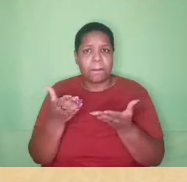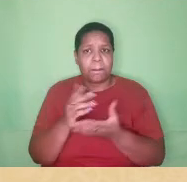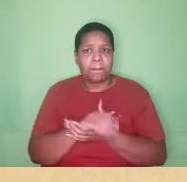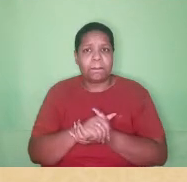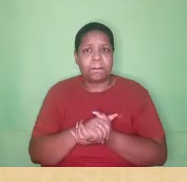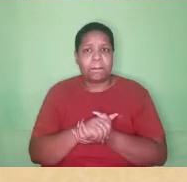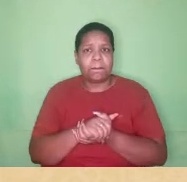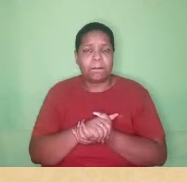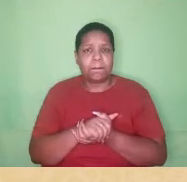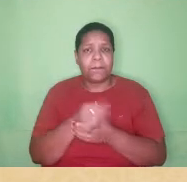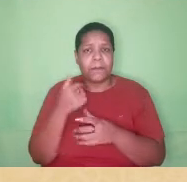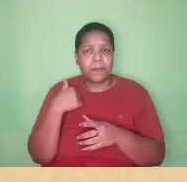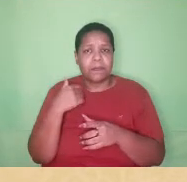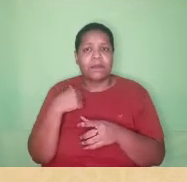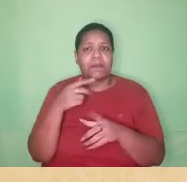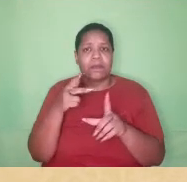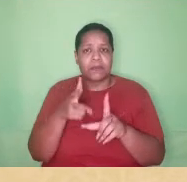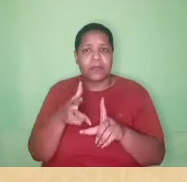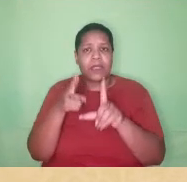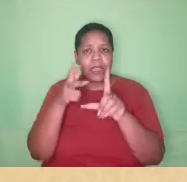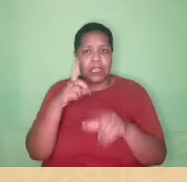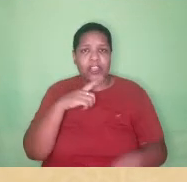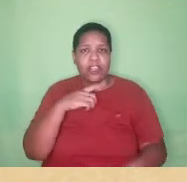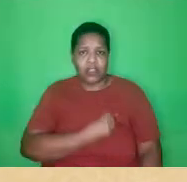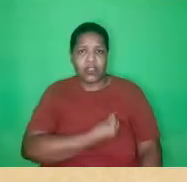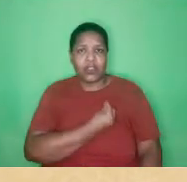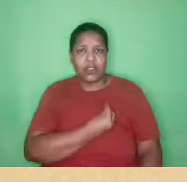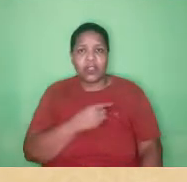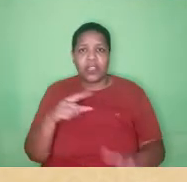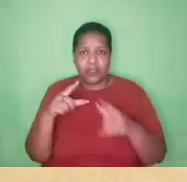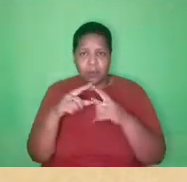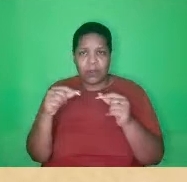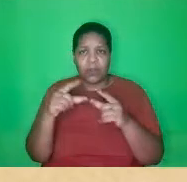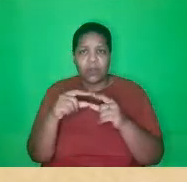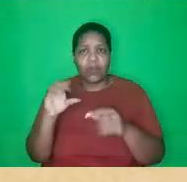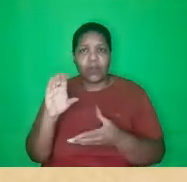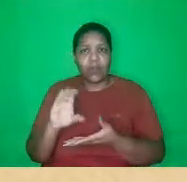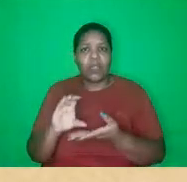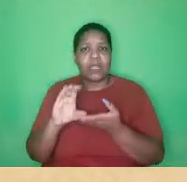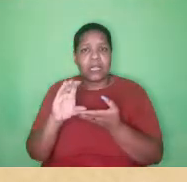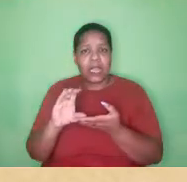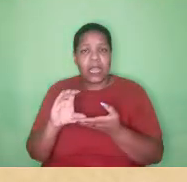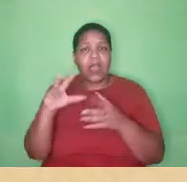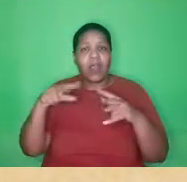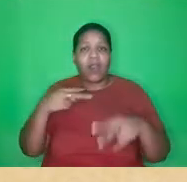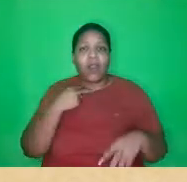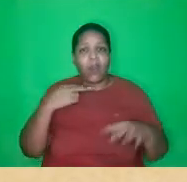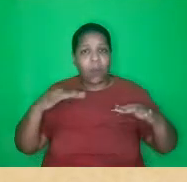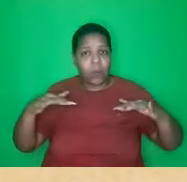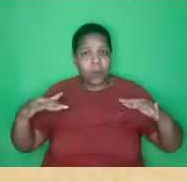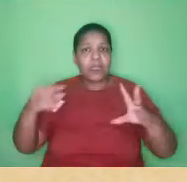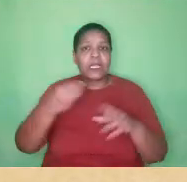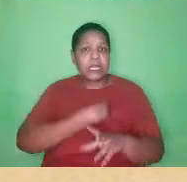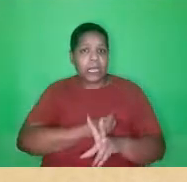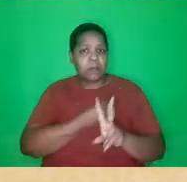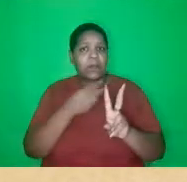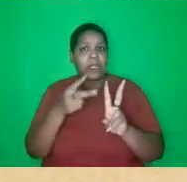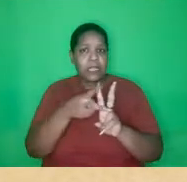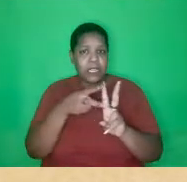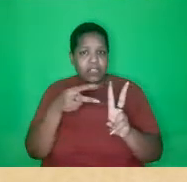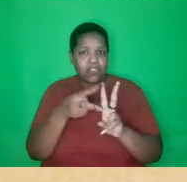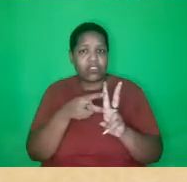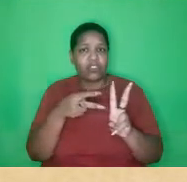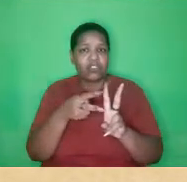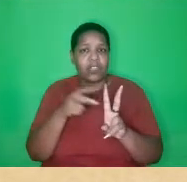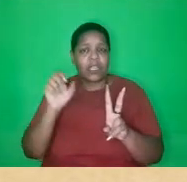transmitido a partir de Brasília, né? Isso é o conselho, onde fica o conselho, quer dizer, é uma área de ocupação, você tem a presença indígena e essa presença africana